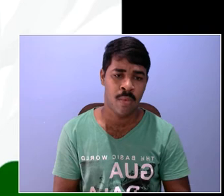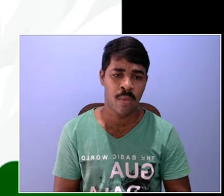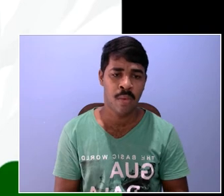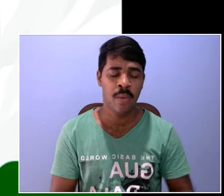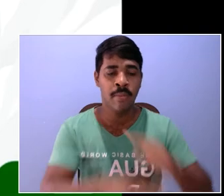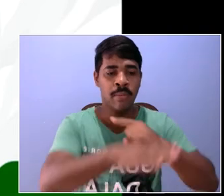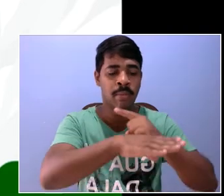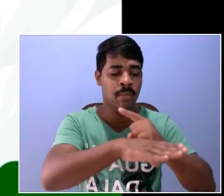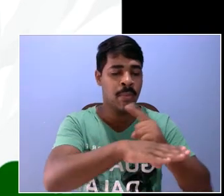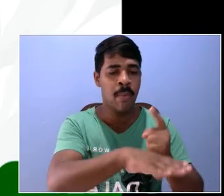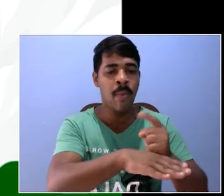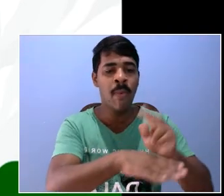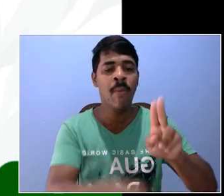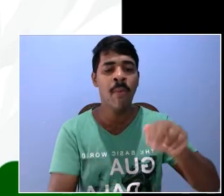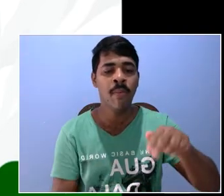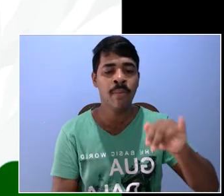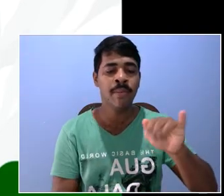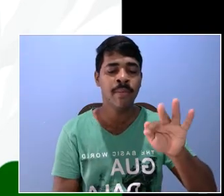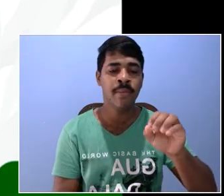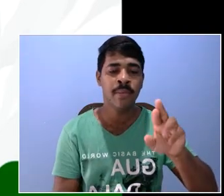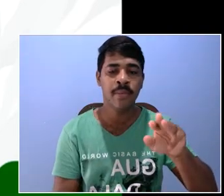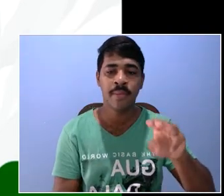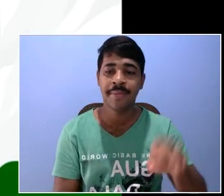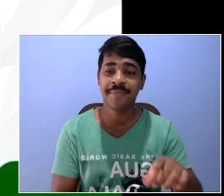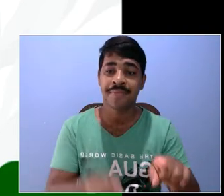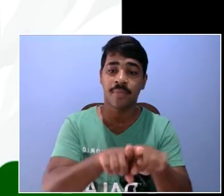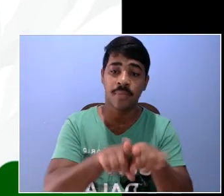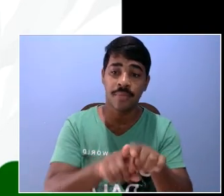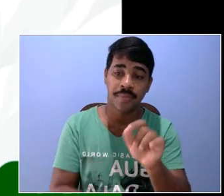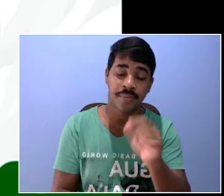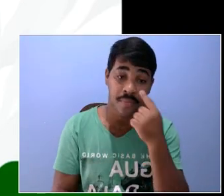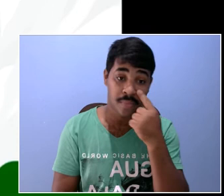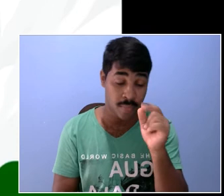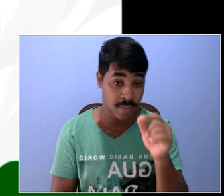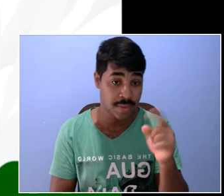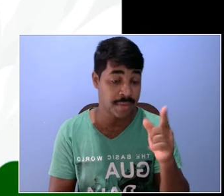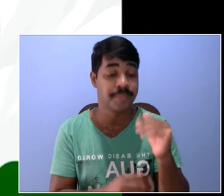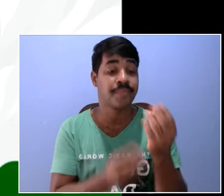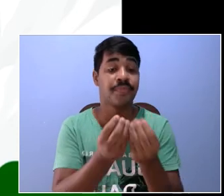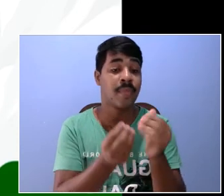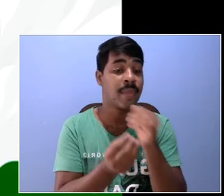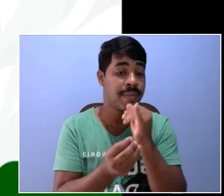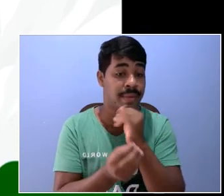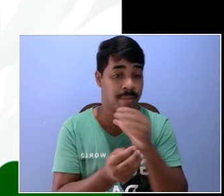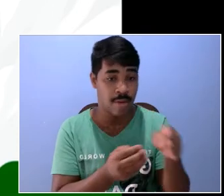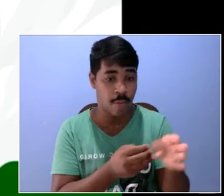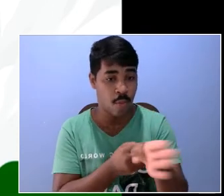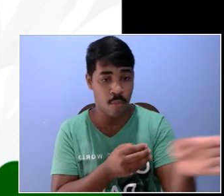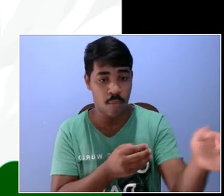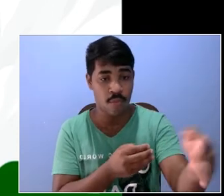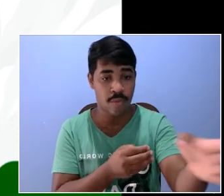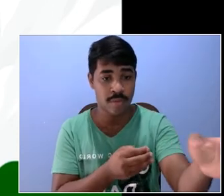é constante. E esse movimento, ele tem que ser em linha reta, porque se for uma linha curva, melhor, né,